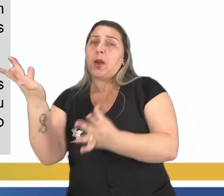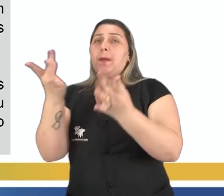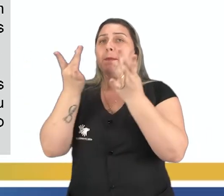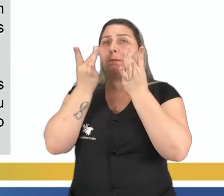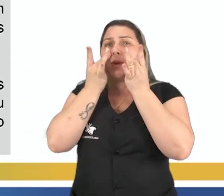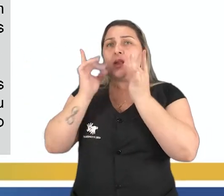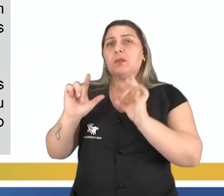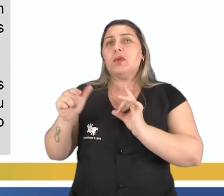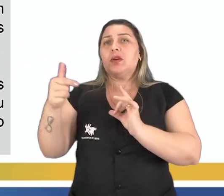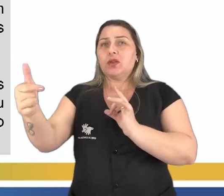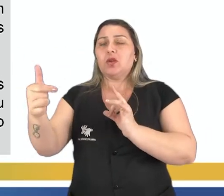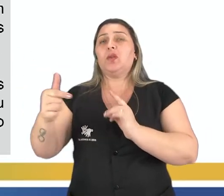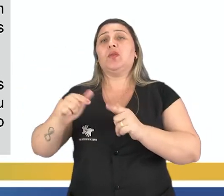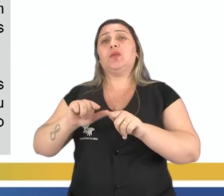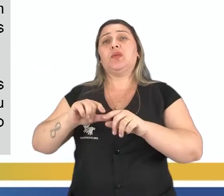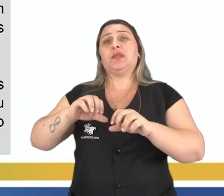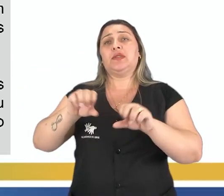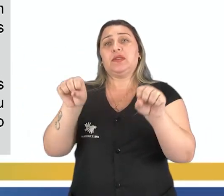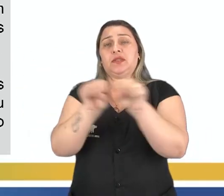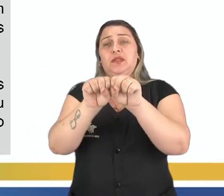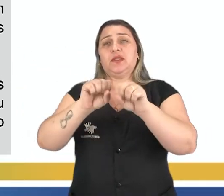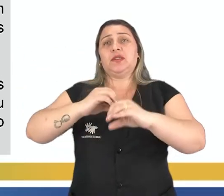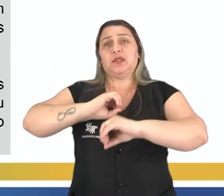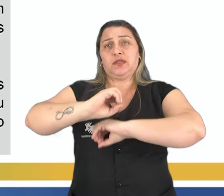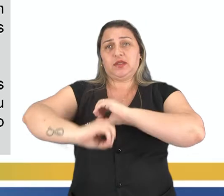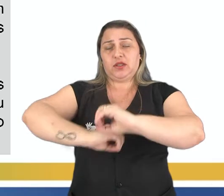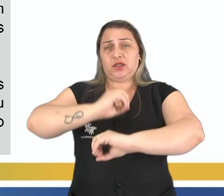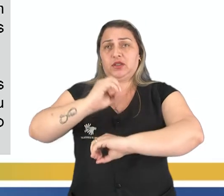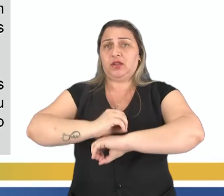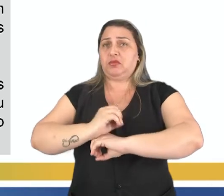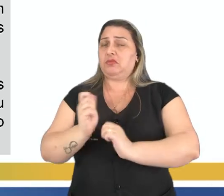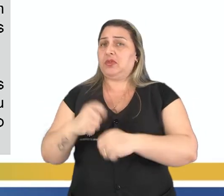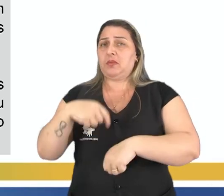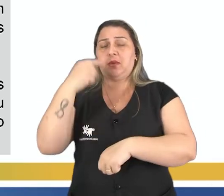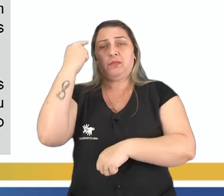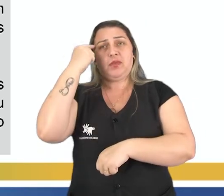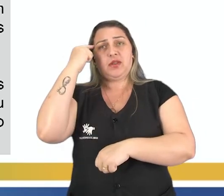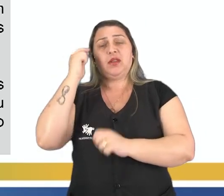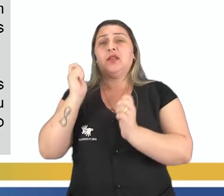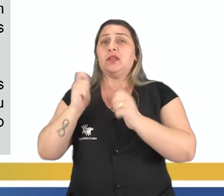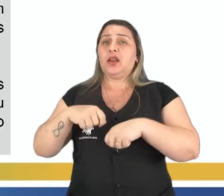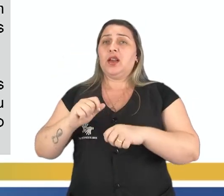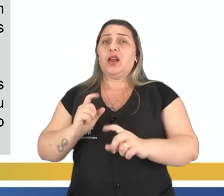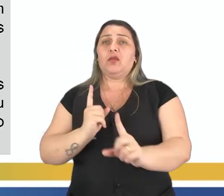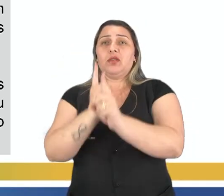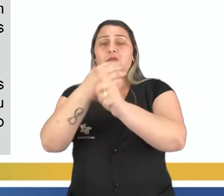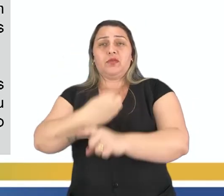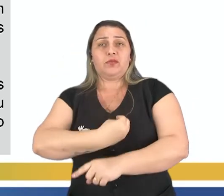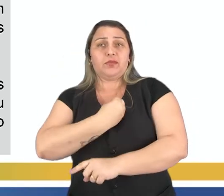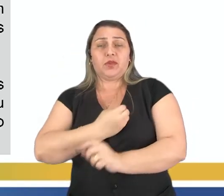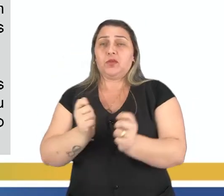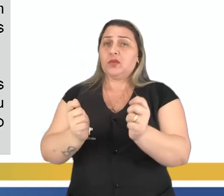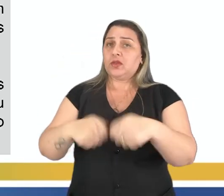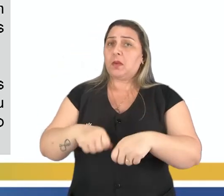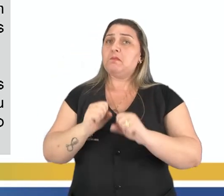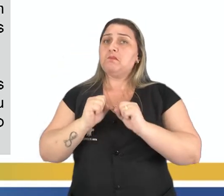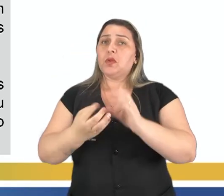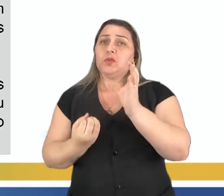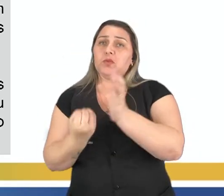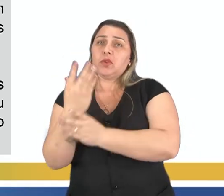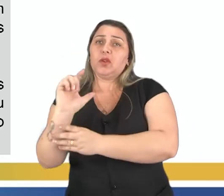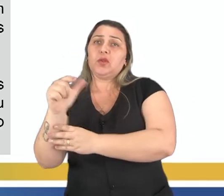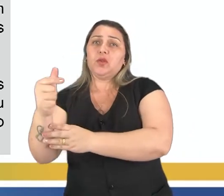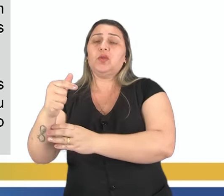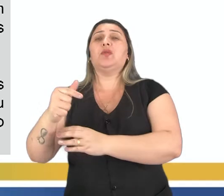para outros sistemas estelares é impensável e torna a missão de descobrir vida ou condições para que ela possa surgir em